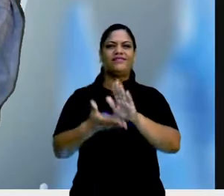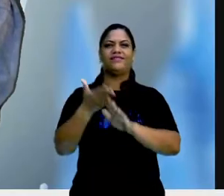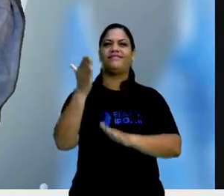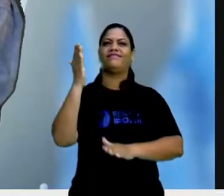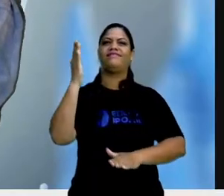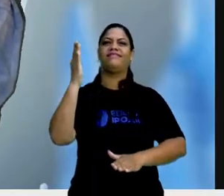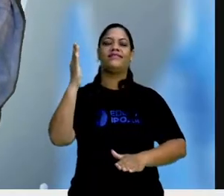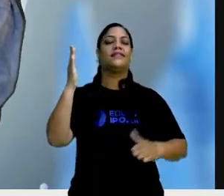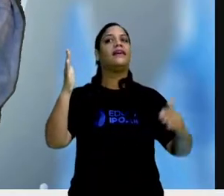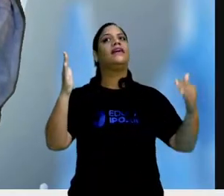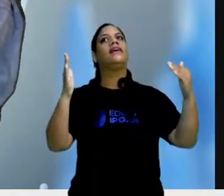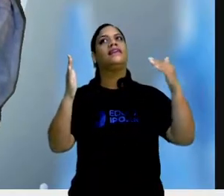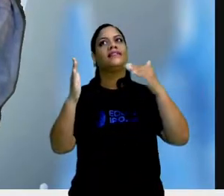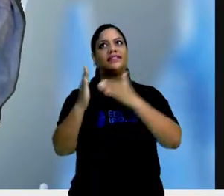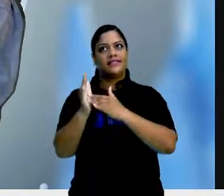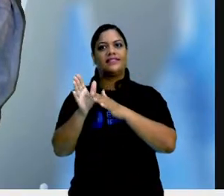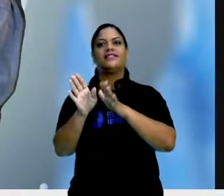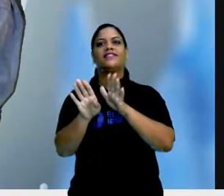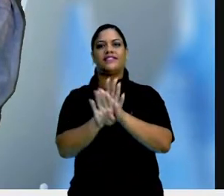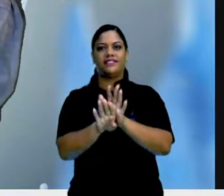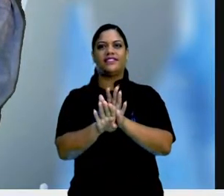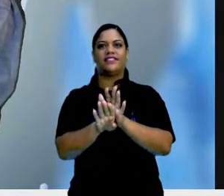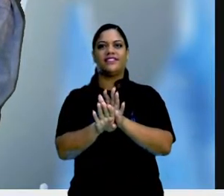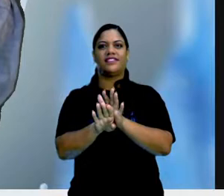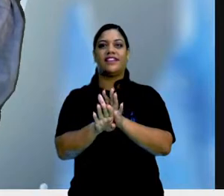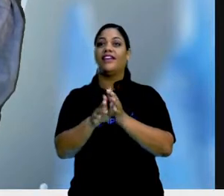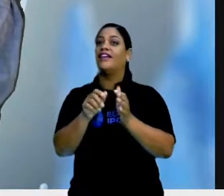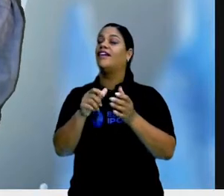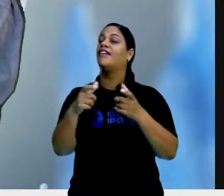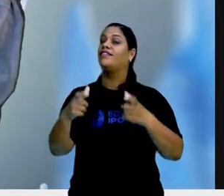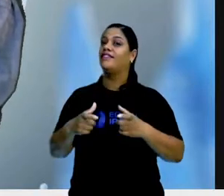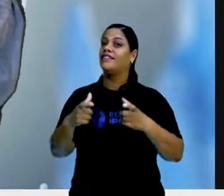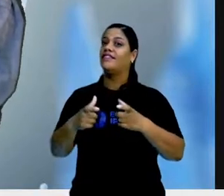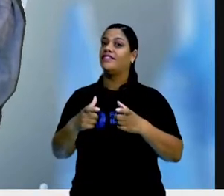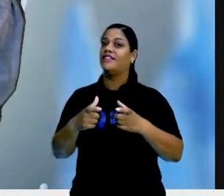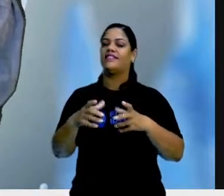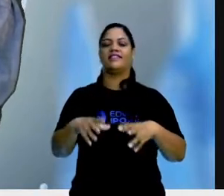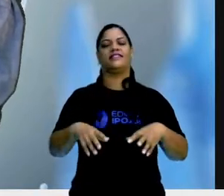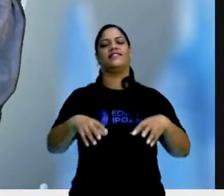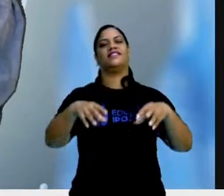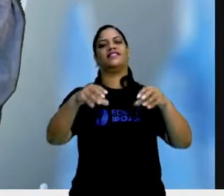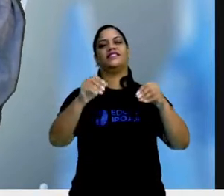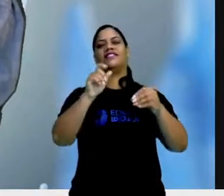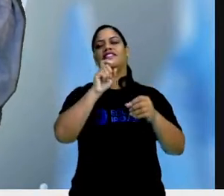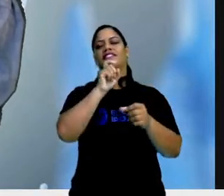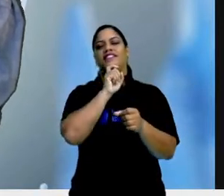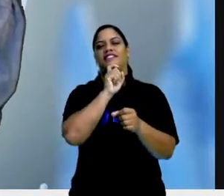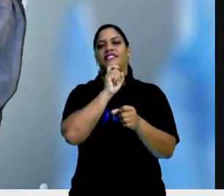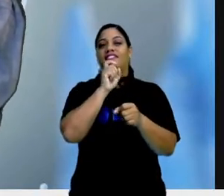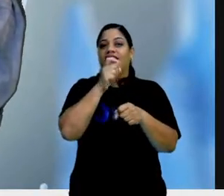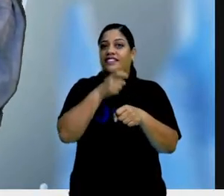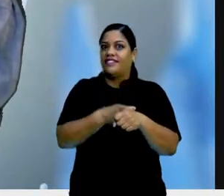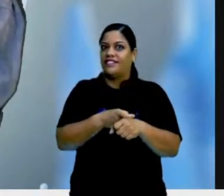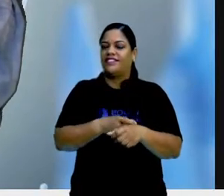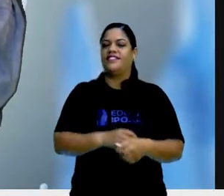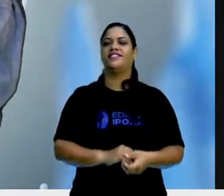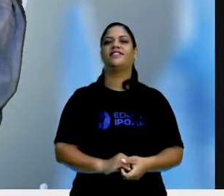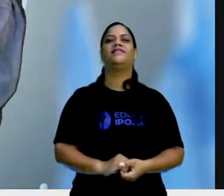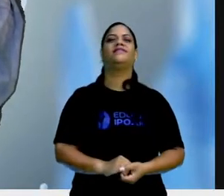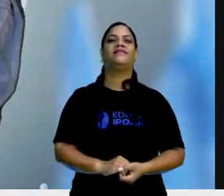viajando até chegar onde, leiturinha? No castelo de gelo. No castelo